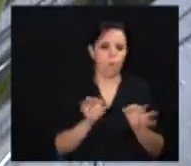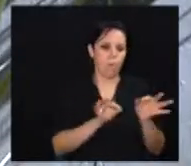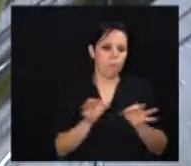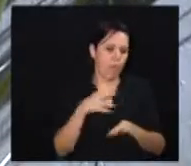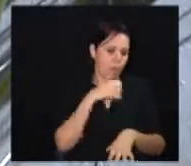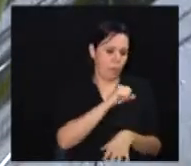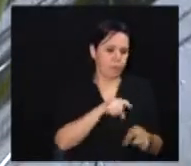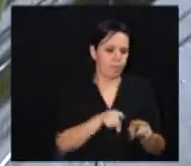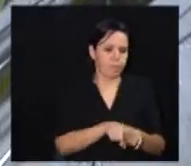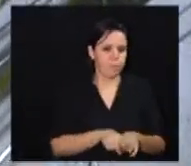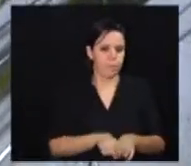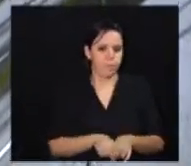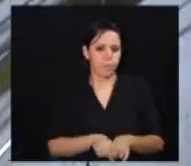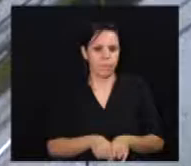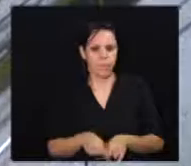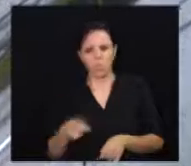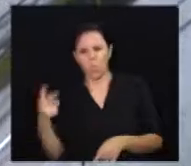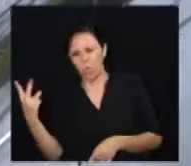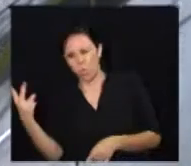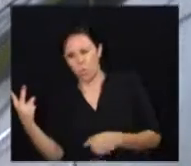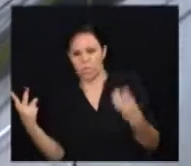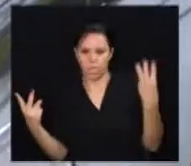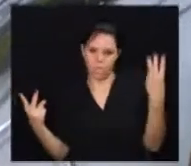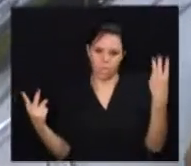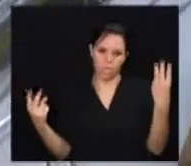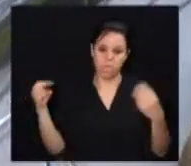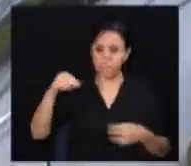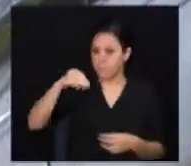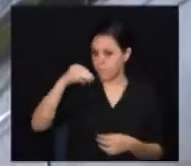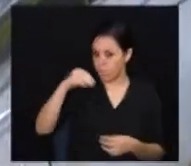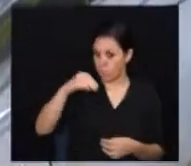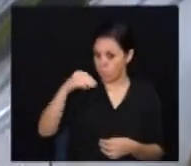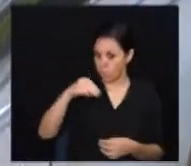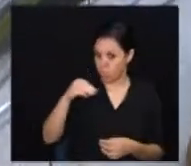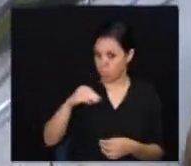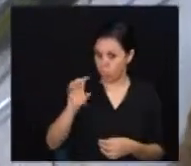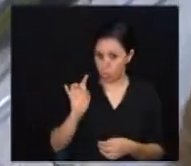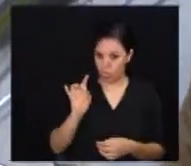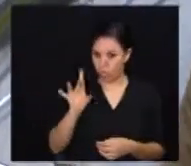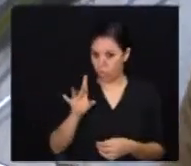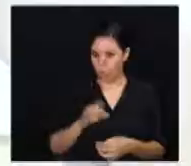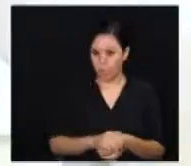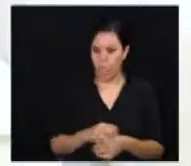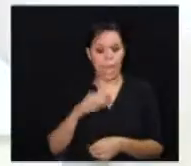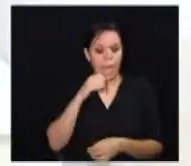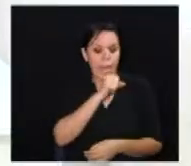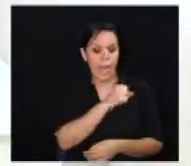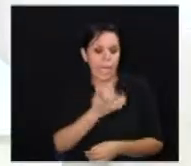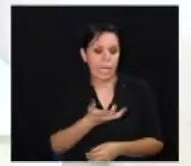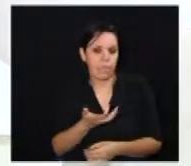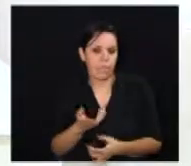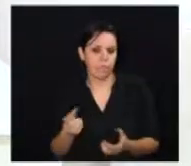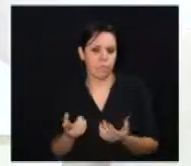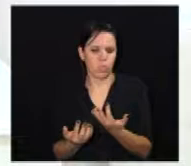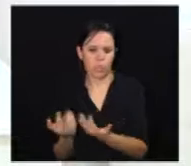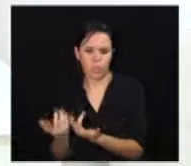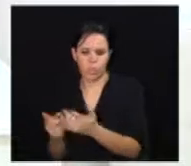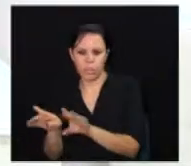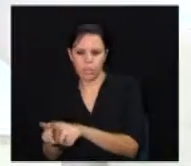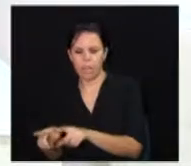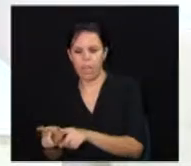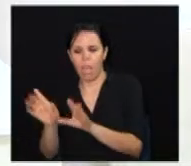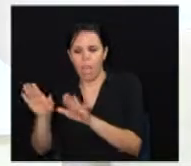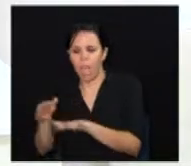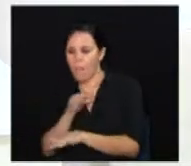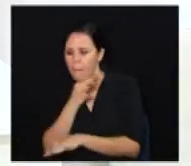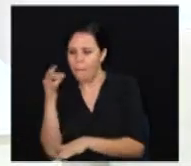que vai ficar em torno de 2 a 3 minutos na água só. Rapidinho. É um cozimento rapidíssimo, porque também é interessante que a gente mantenha a